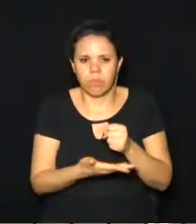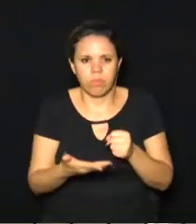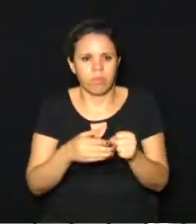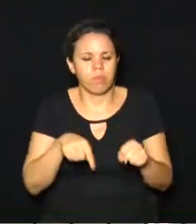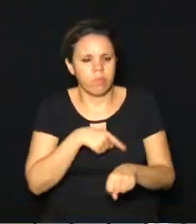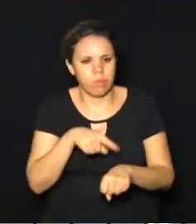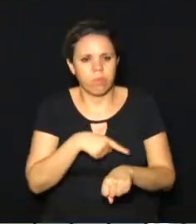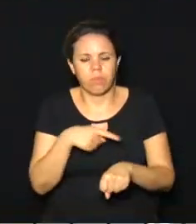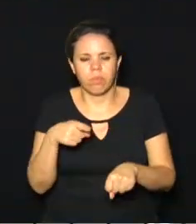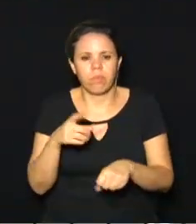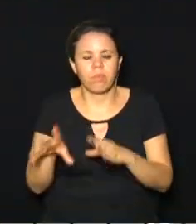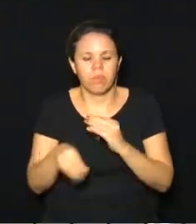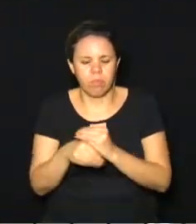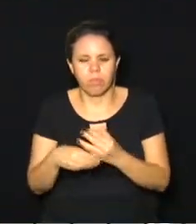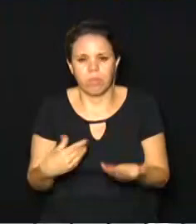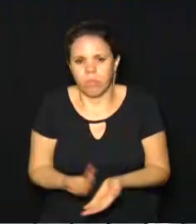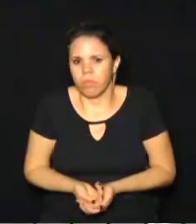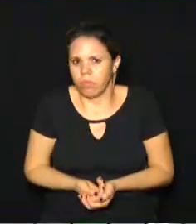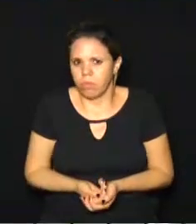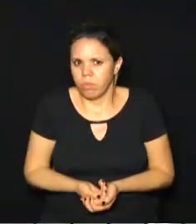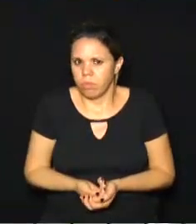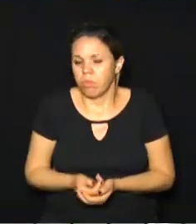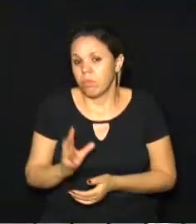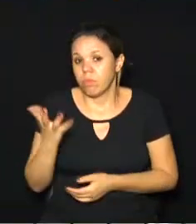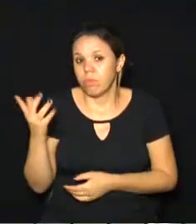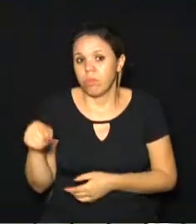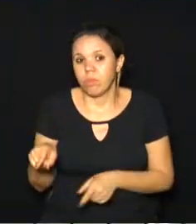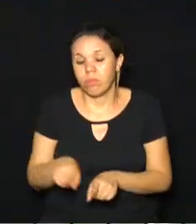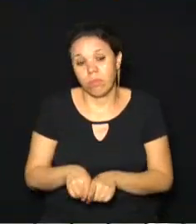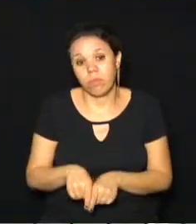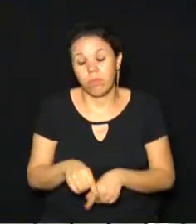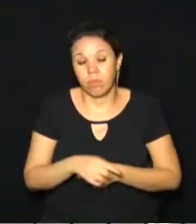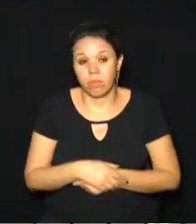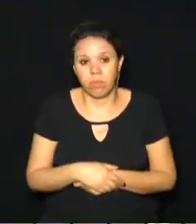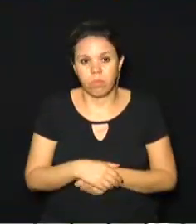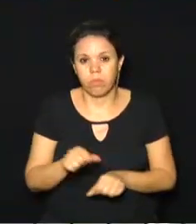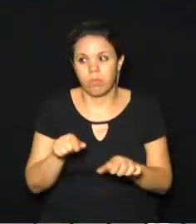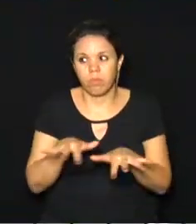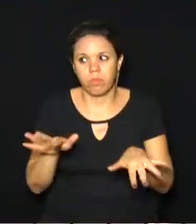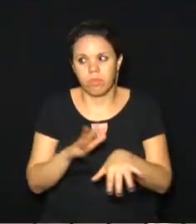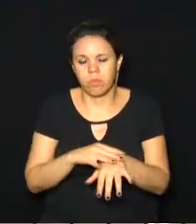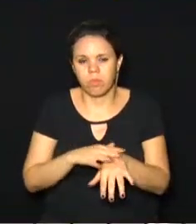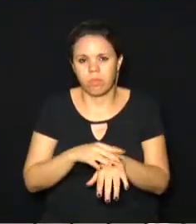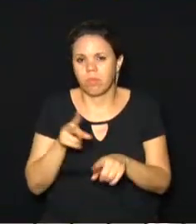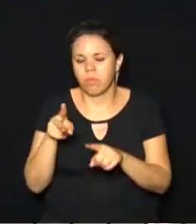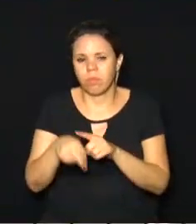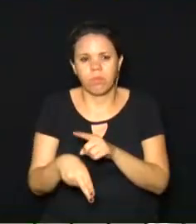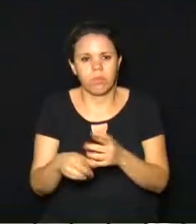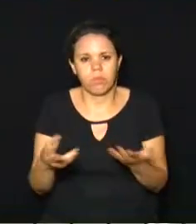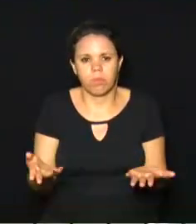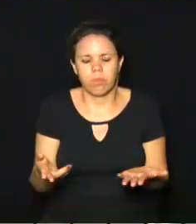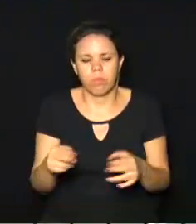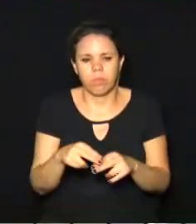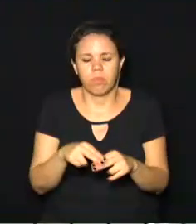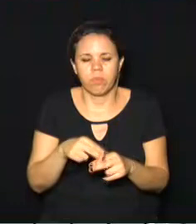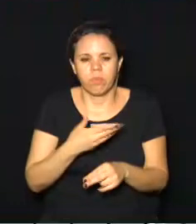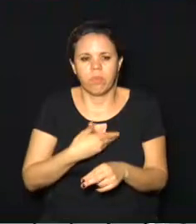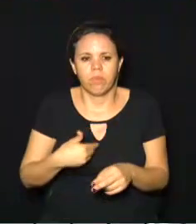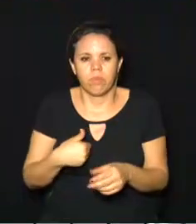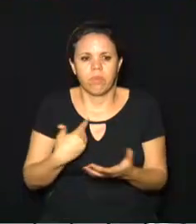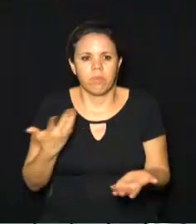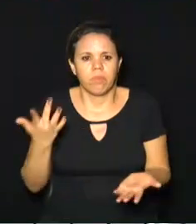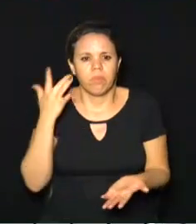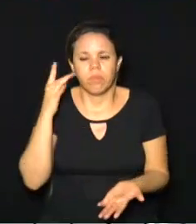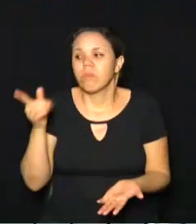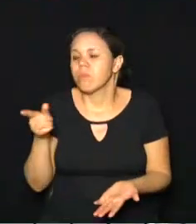horas complementares. E de repente a pandemia cortou isso. Né? O que você acha, doutor